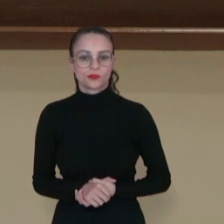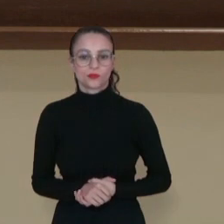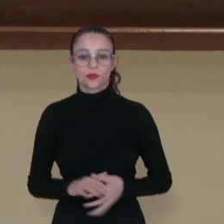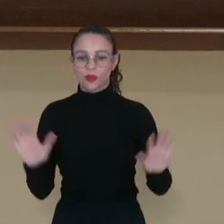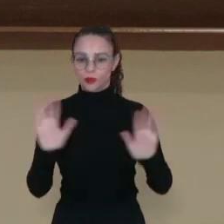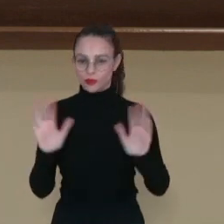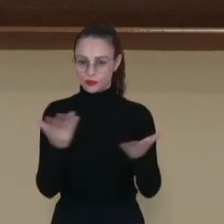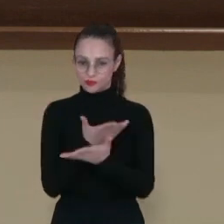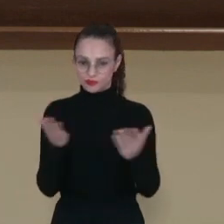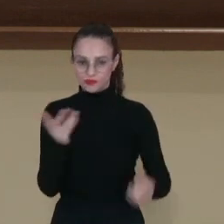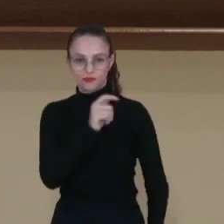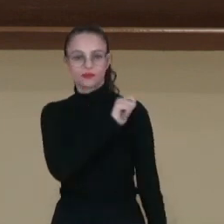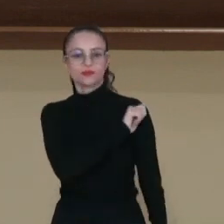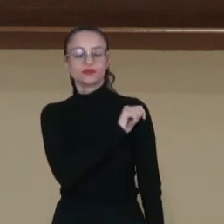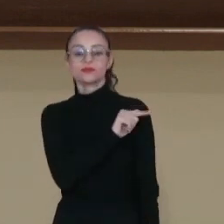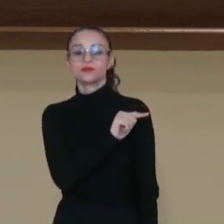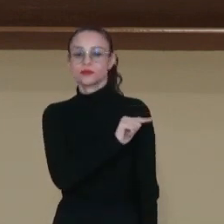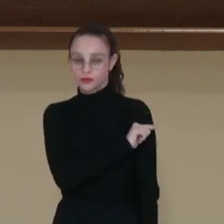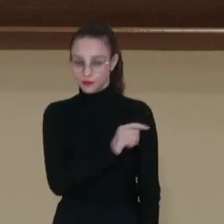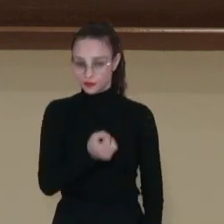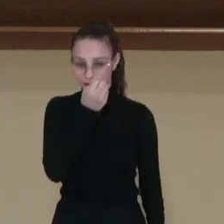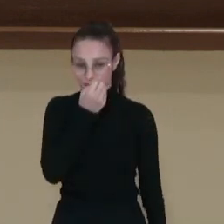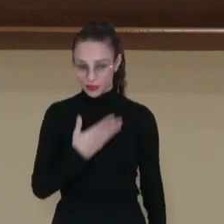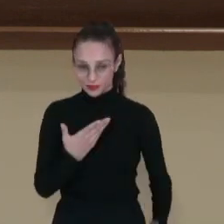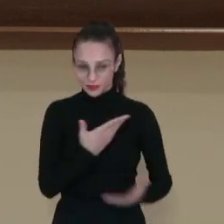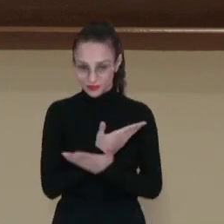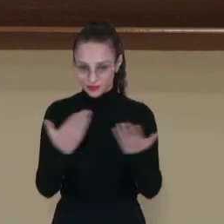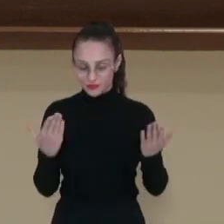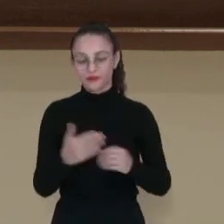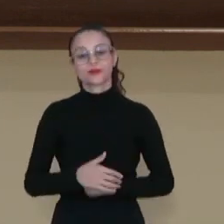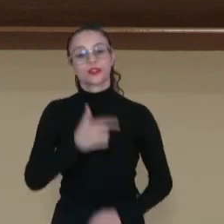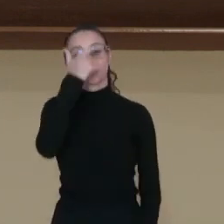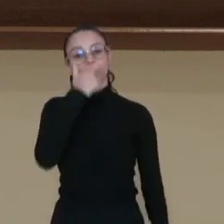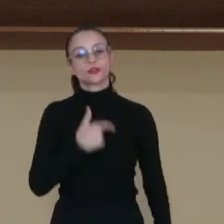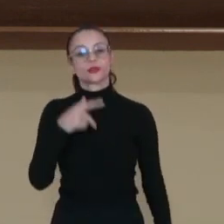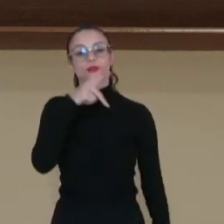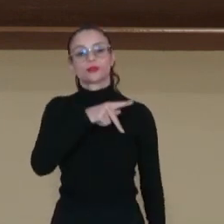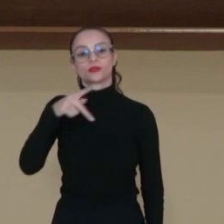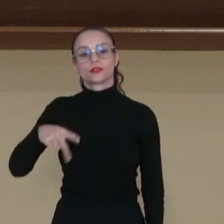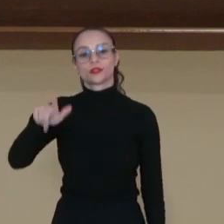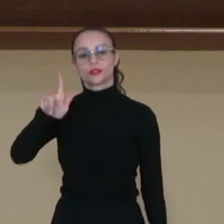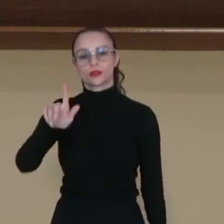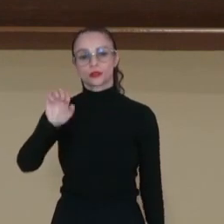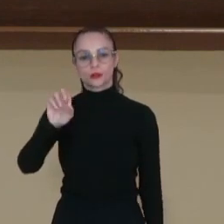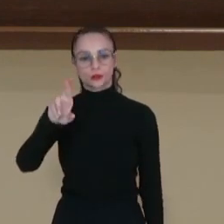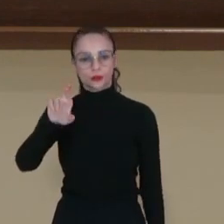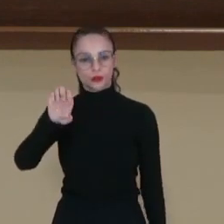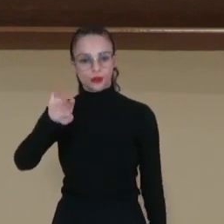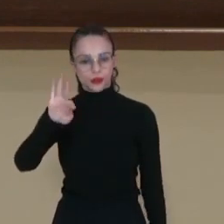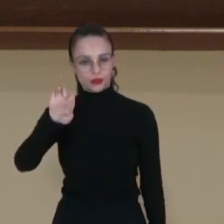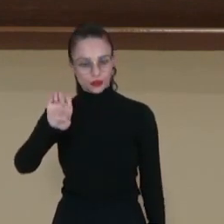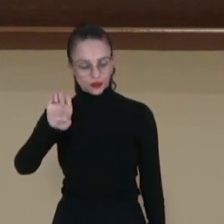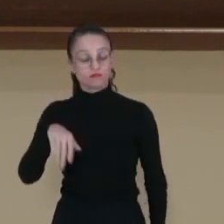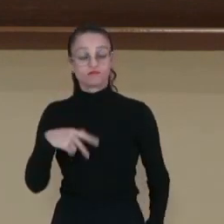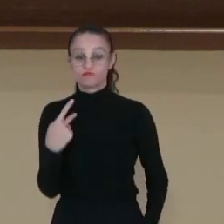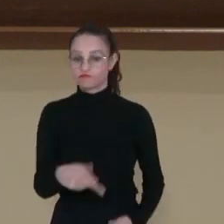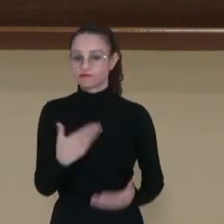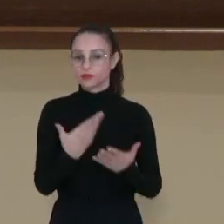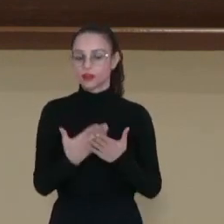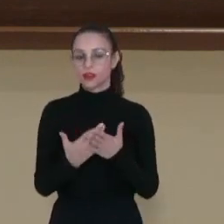Olá, meus queridos alunos do 7º ano, tudo bem com vocês? Eu sou a professora Gorete Wozniak, estamos aqui para uma aula de geografia e